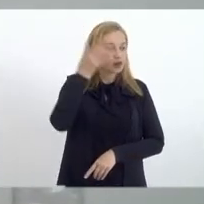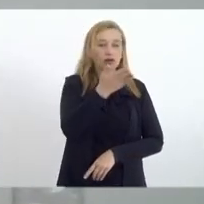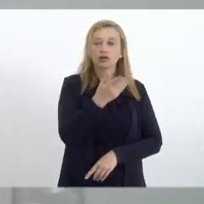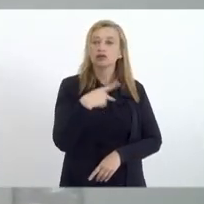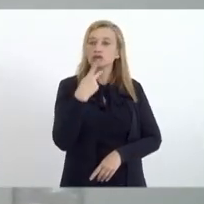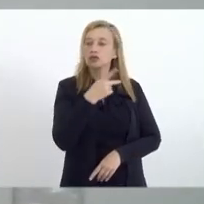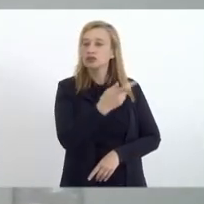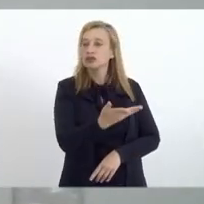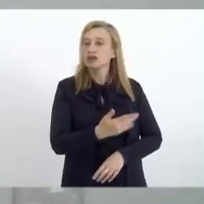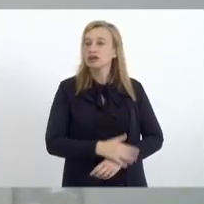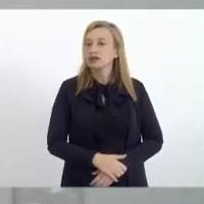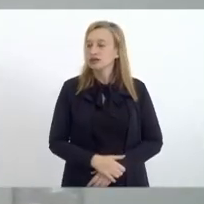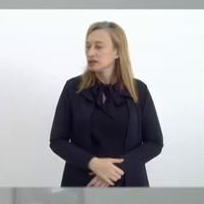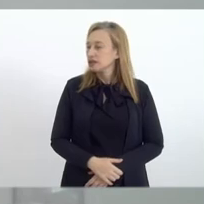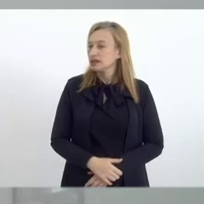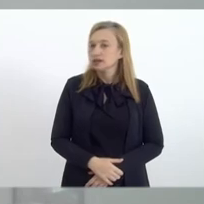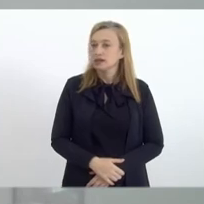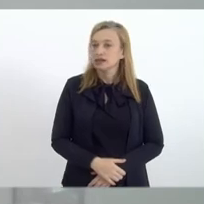suas ponderações.